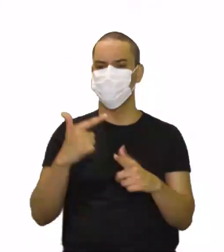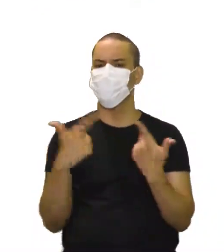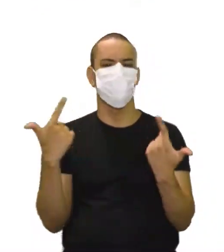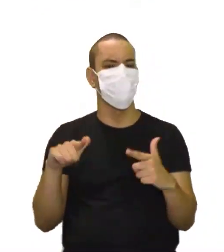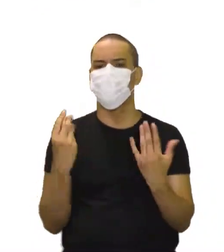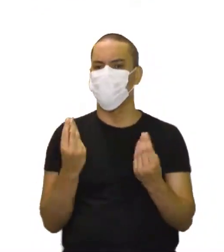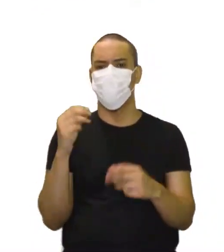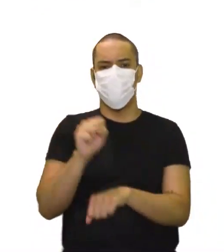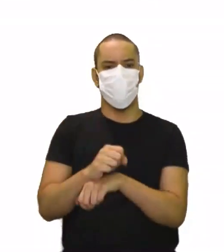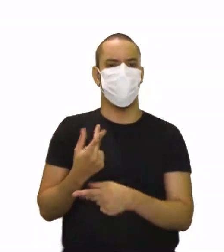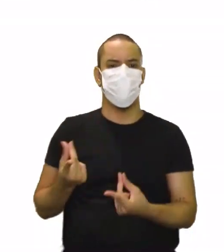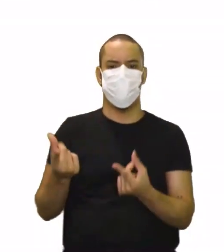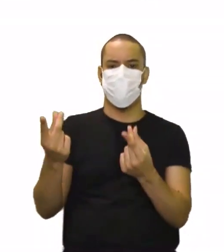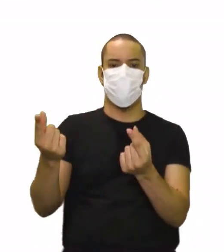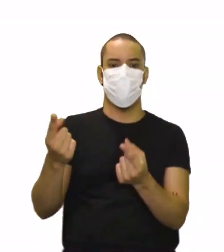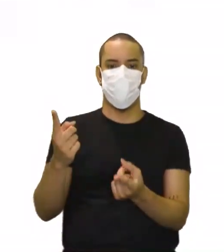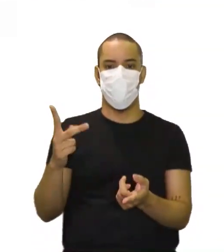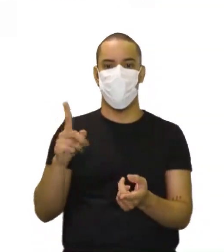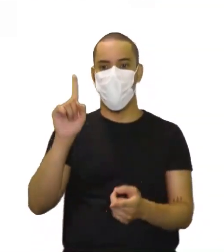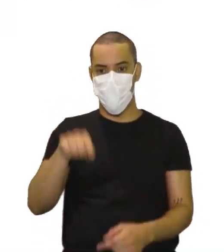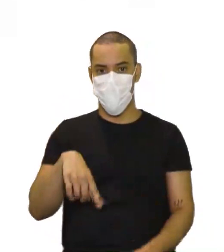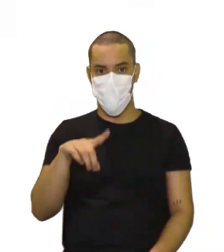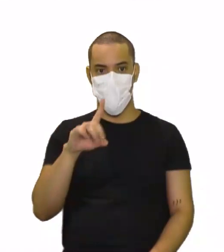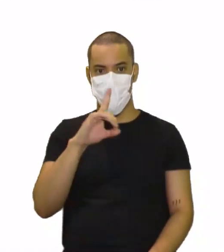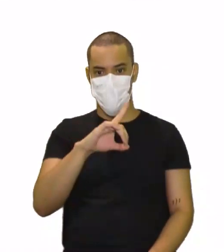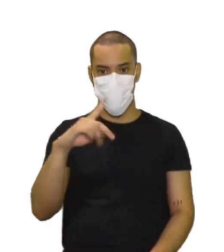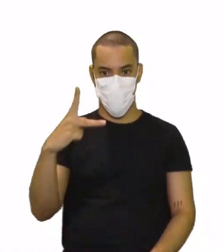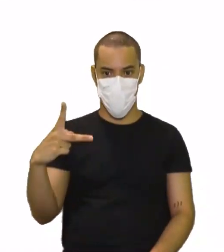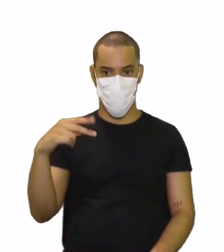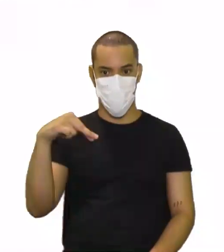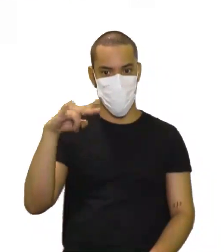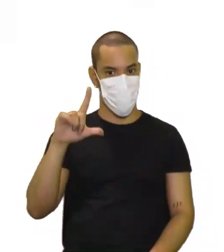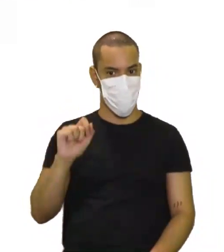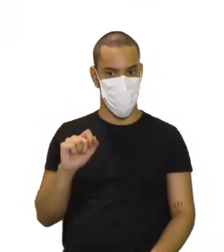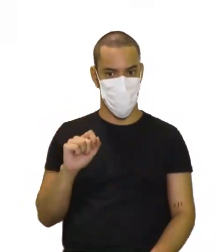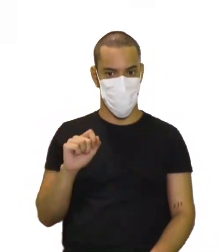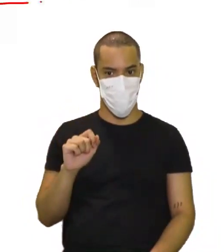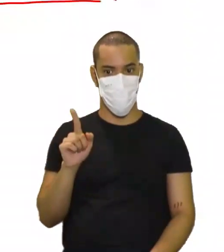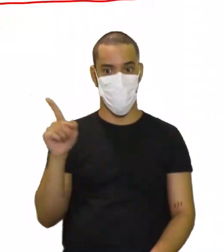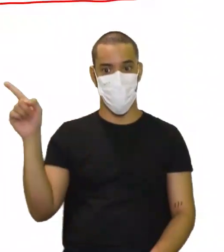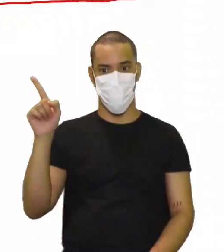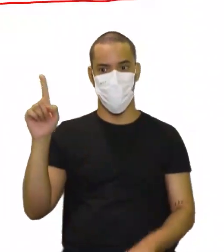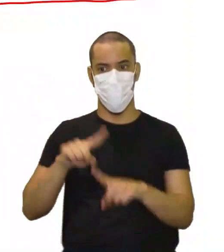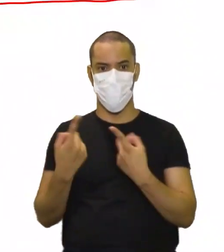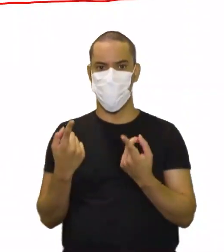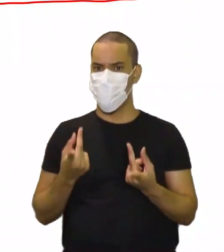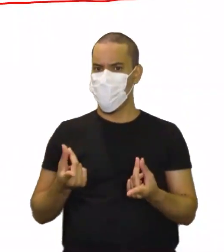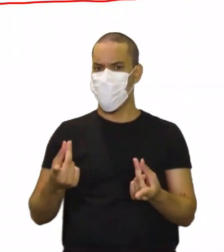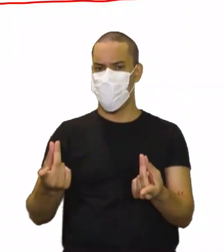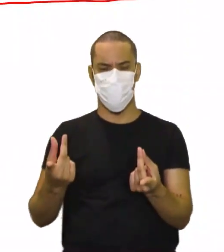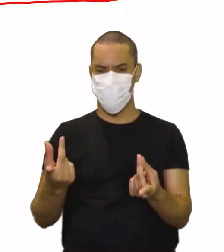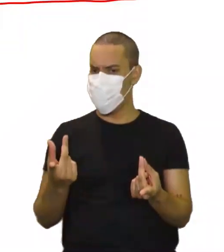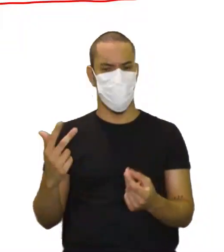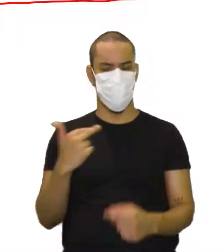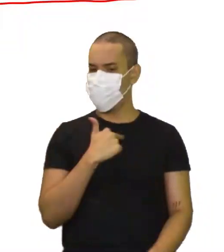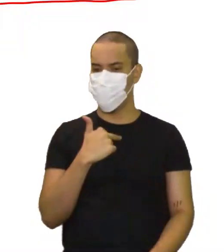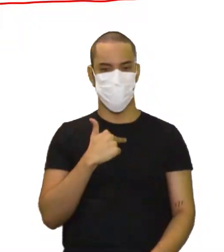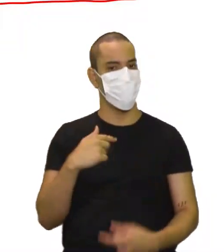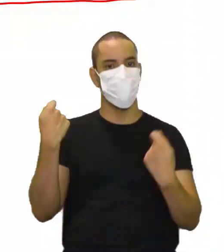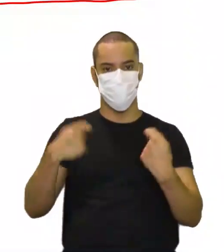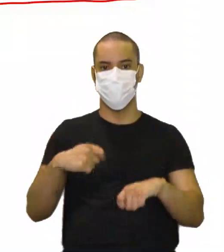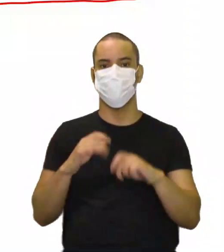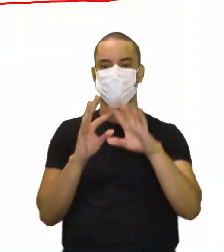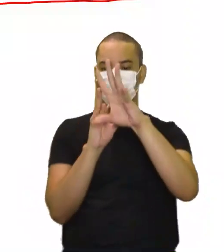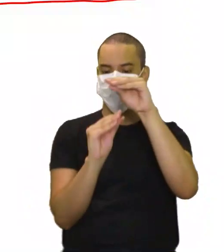ela permanecer, tornando a diferença de potencial nula. Aqui diz que é nulo, mas permanece. Ela não pode permanecer, ela